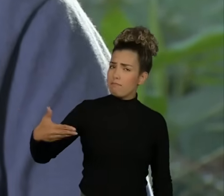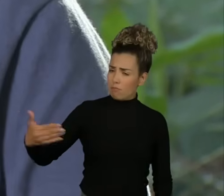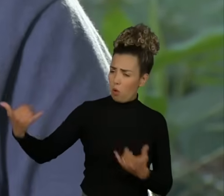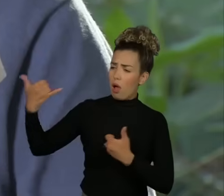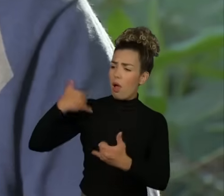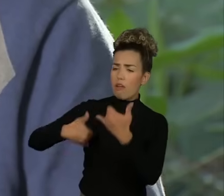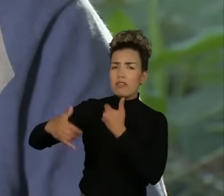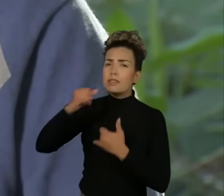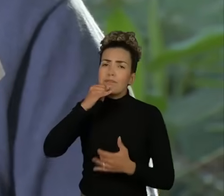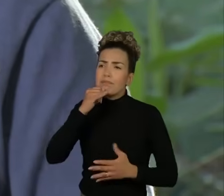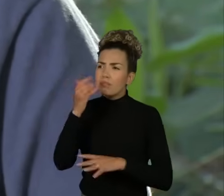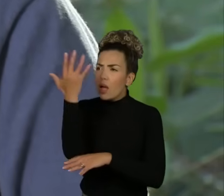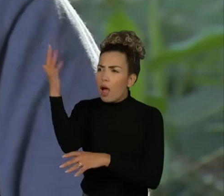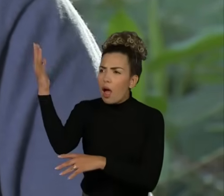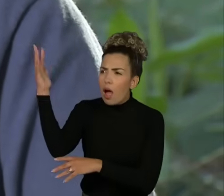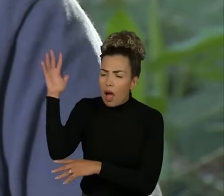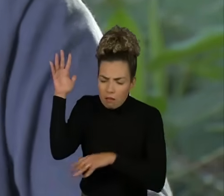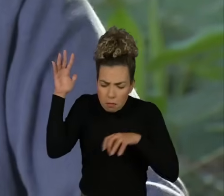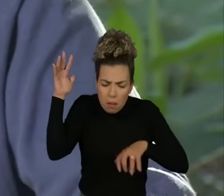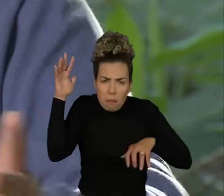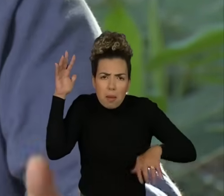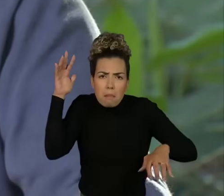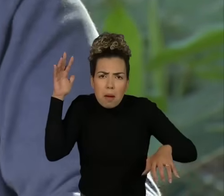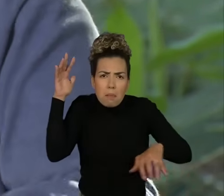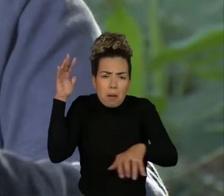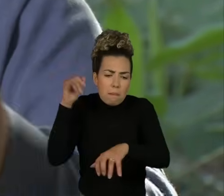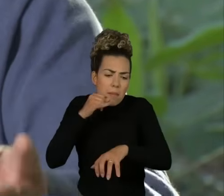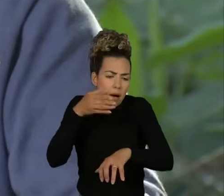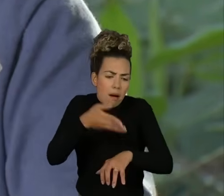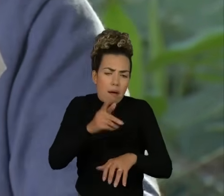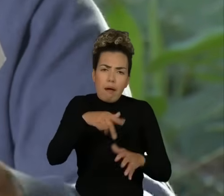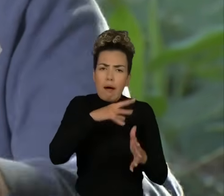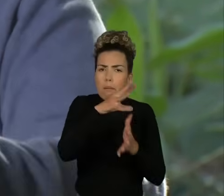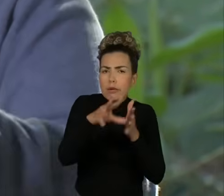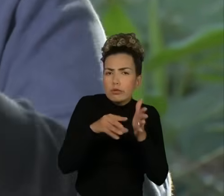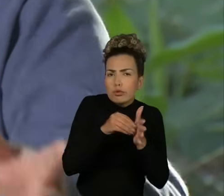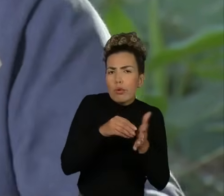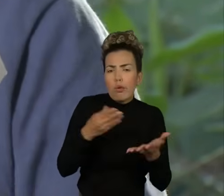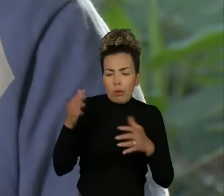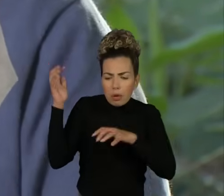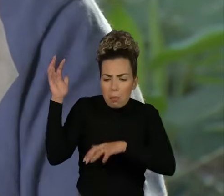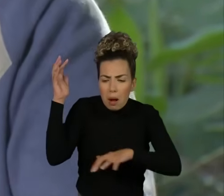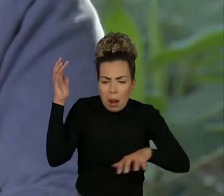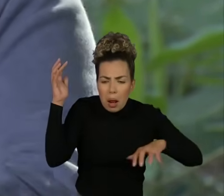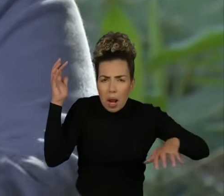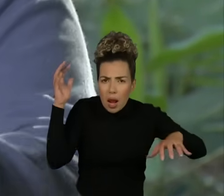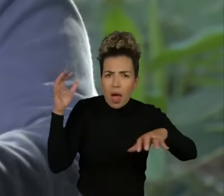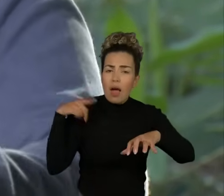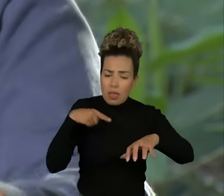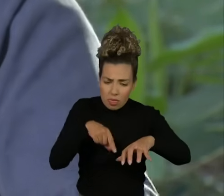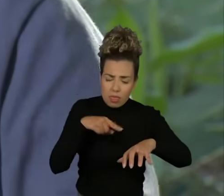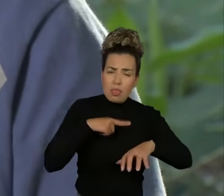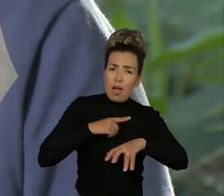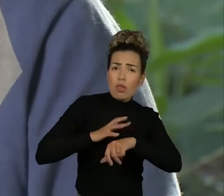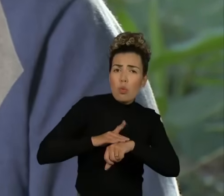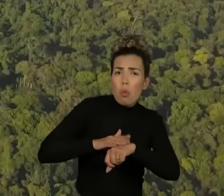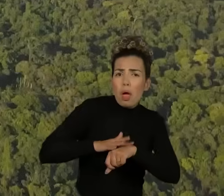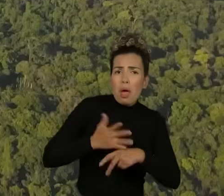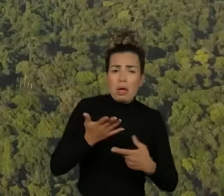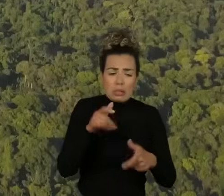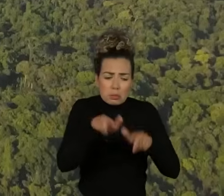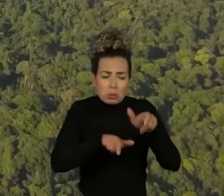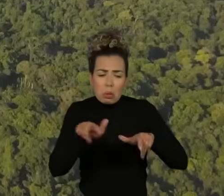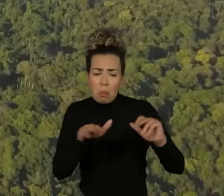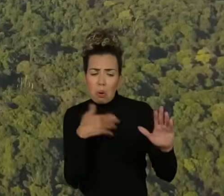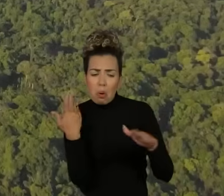pequenos vilarejos, na região amazônica, uma doença desconhecida, morreram algumas pessoas, a saúde pública esteve lá para